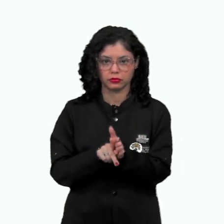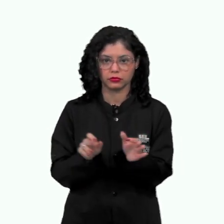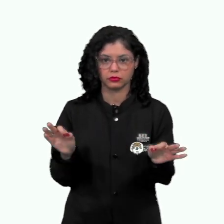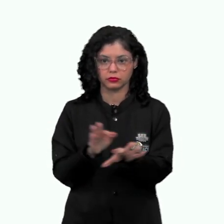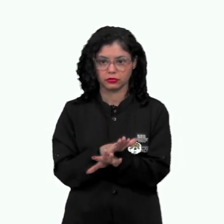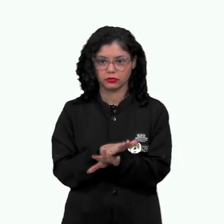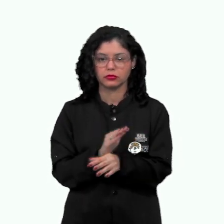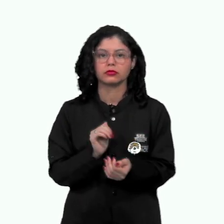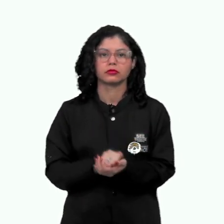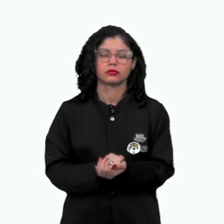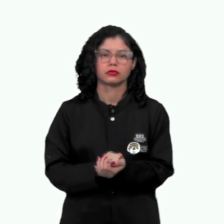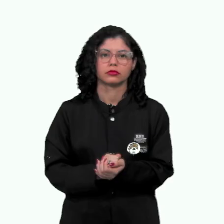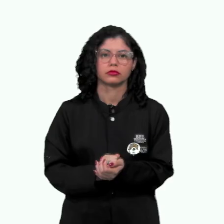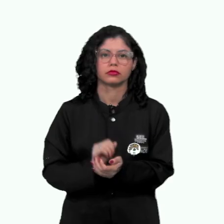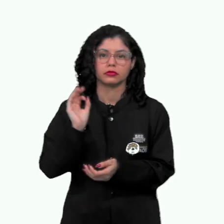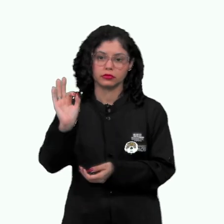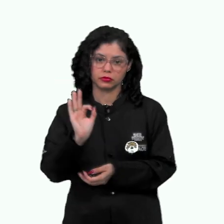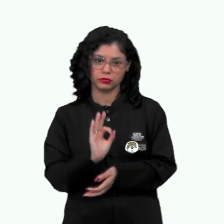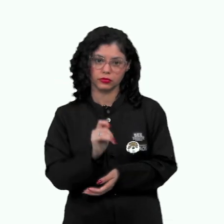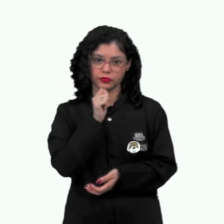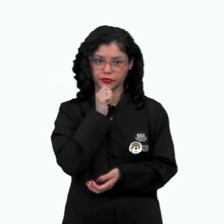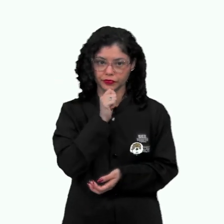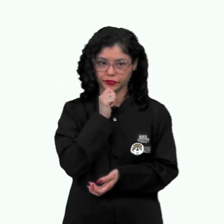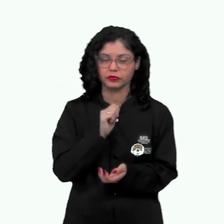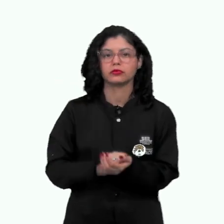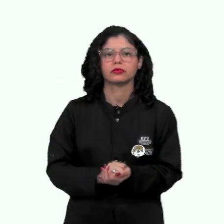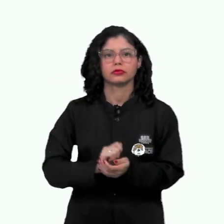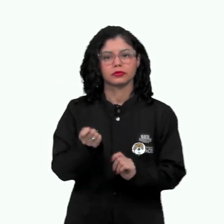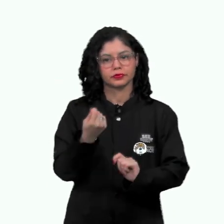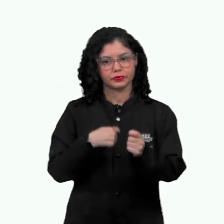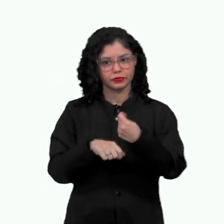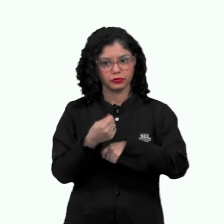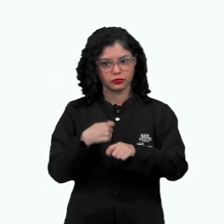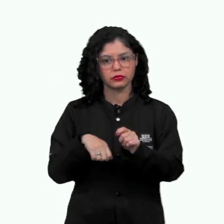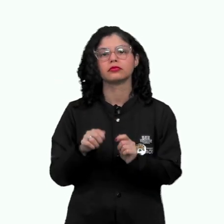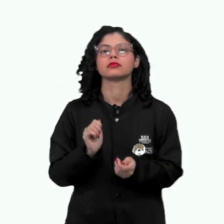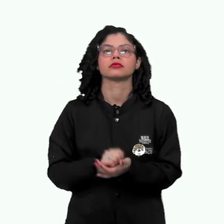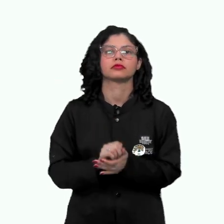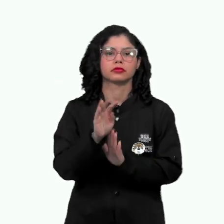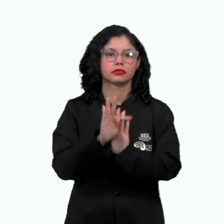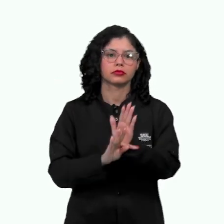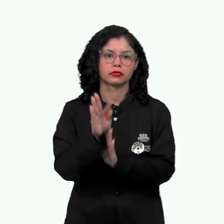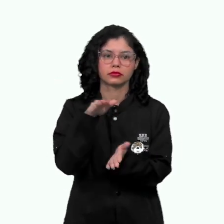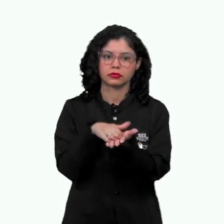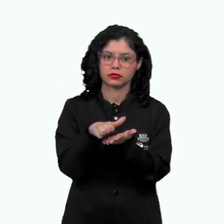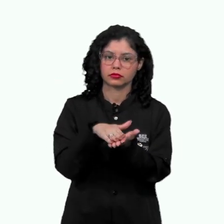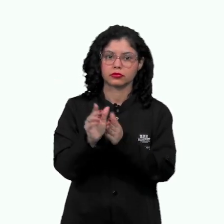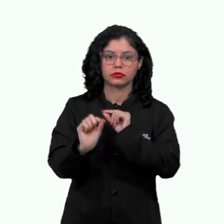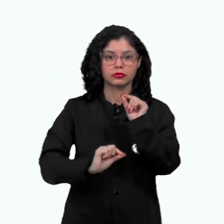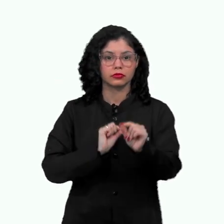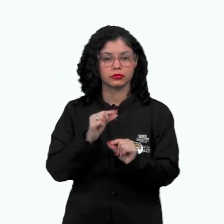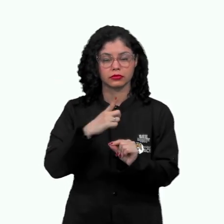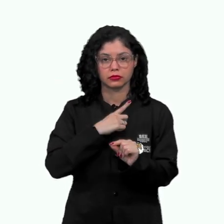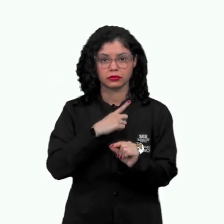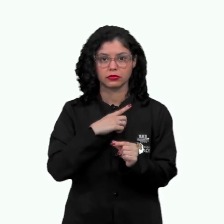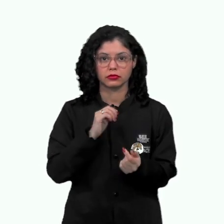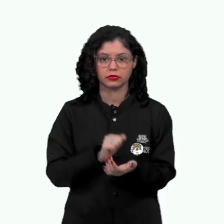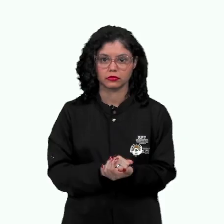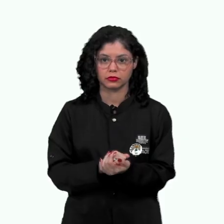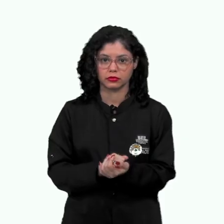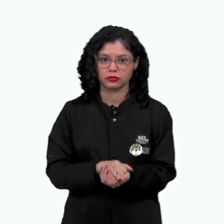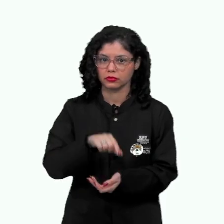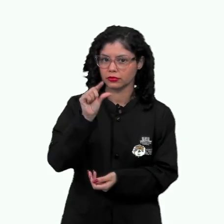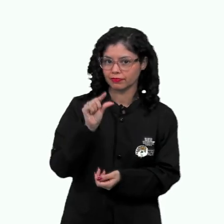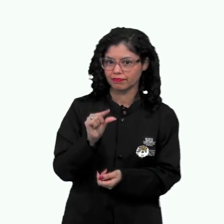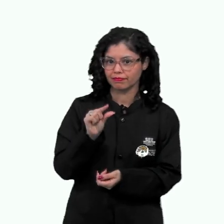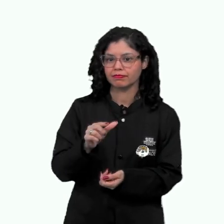uma porcentagem e ameaça a economia. Nesse texto impresso, o que é que você tem aqui? Você tem